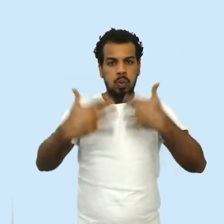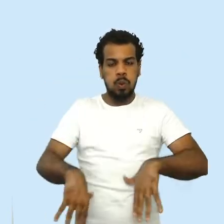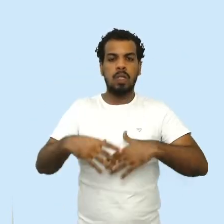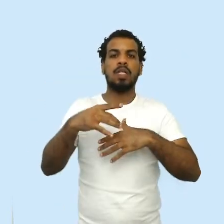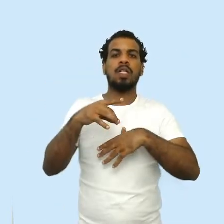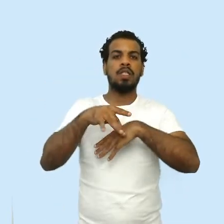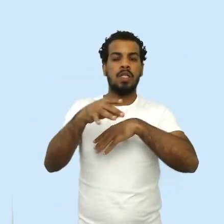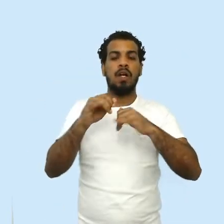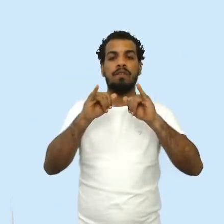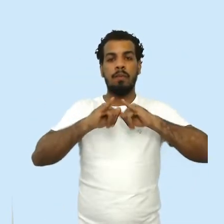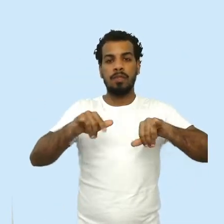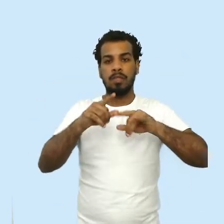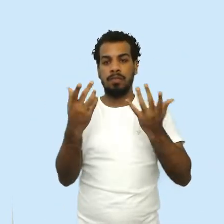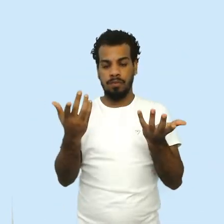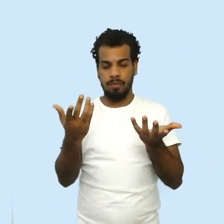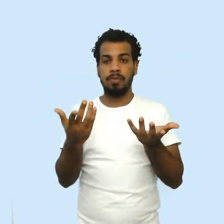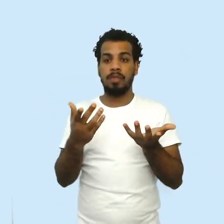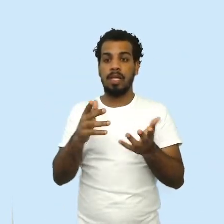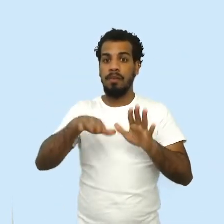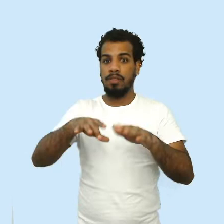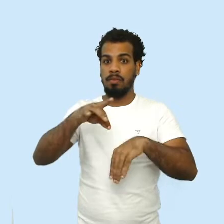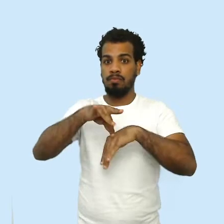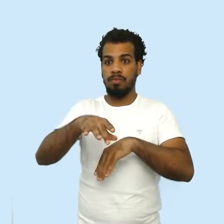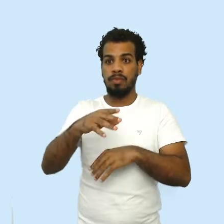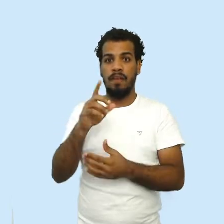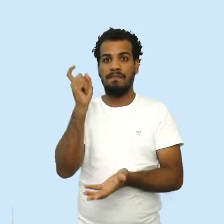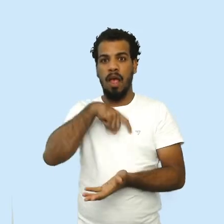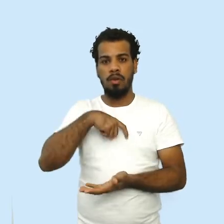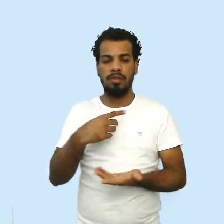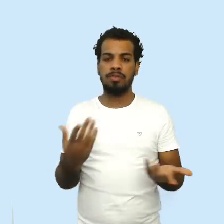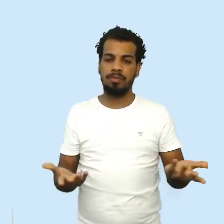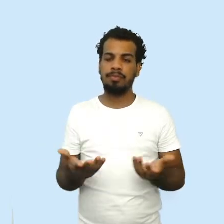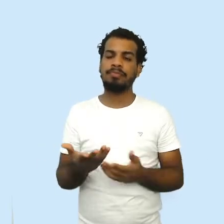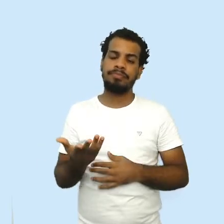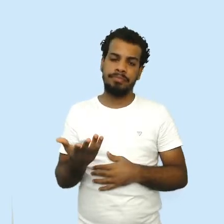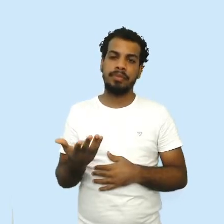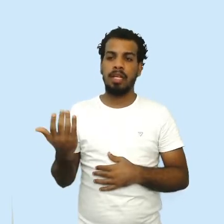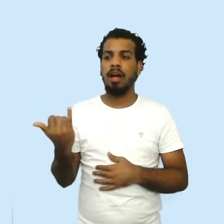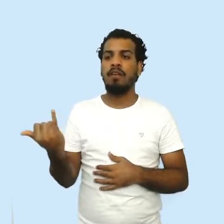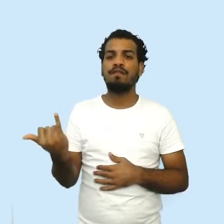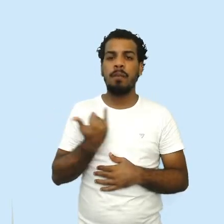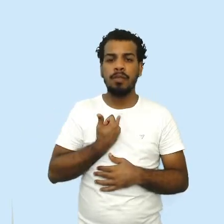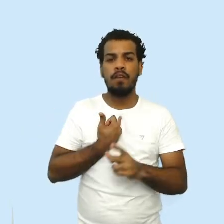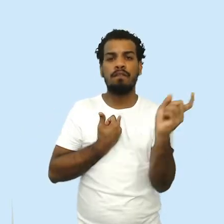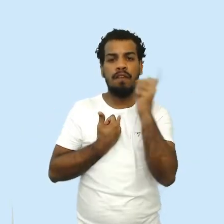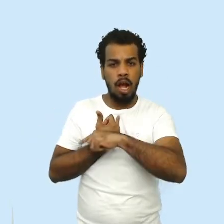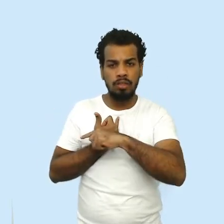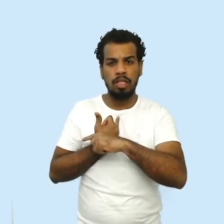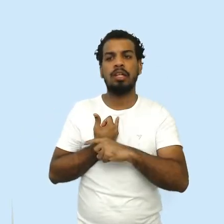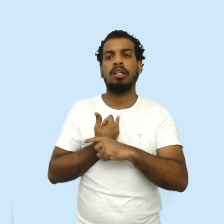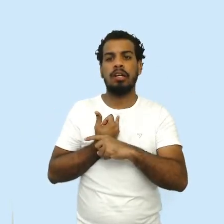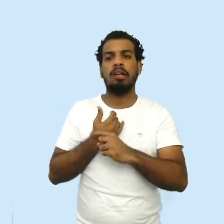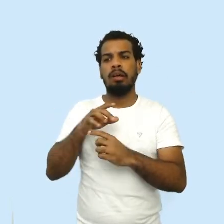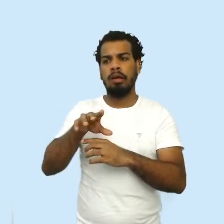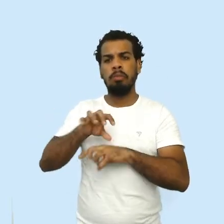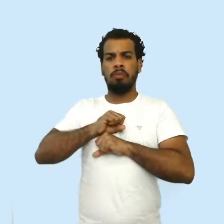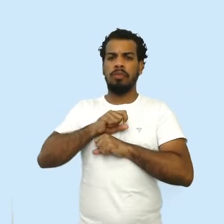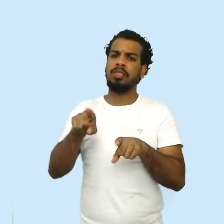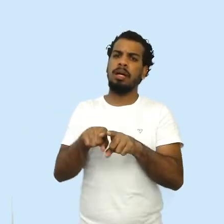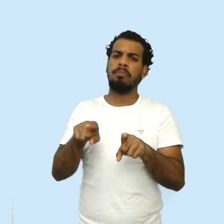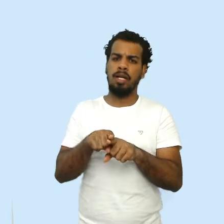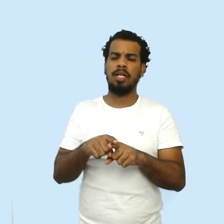ela, por exemplo, não ser verdadeira. As pessoas vão consumir da mesma forma. Informações falsas também serão